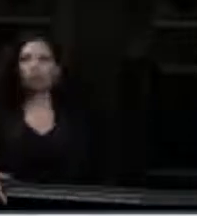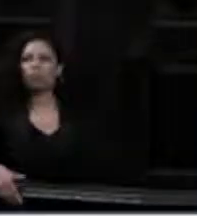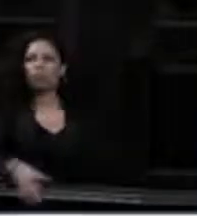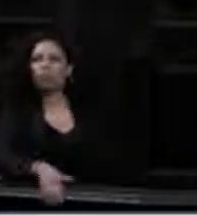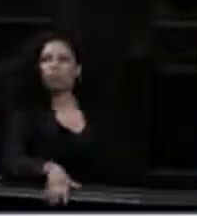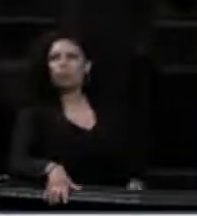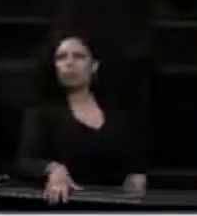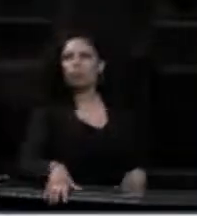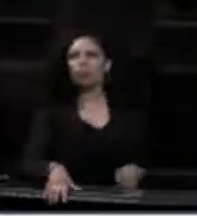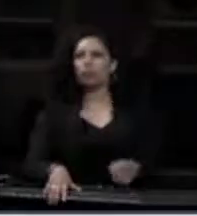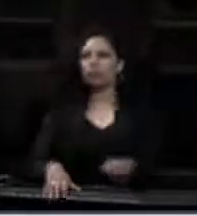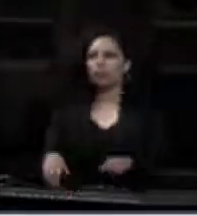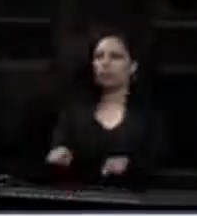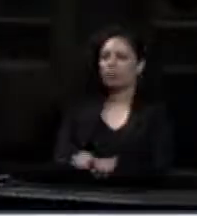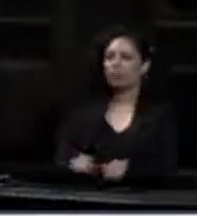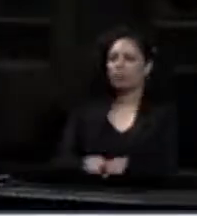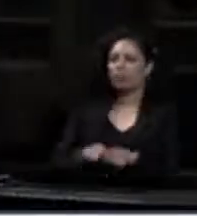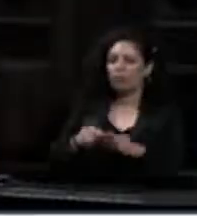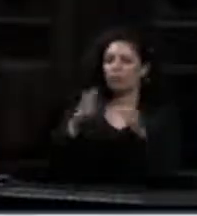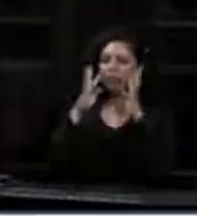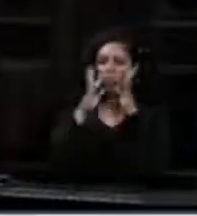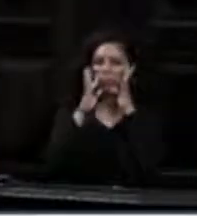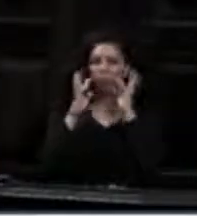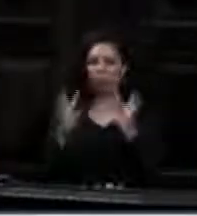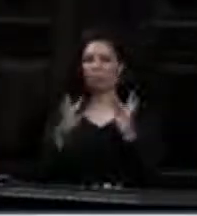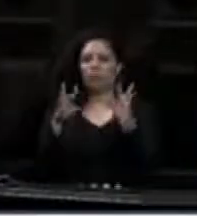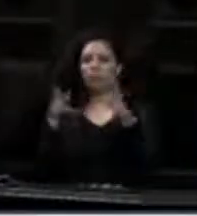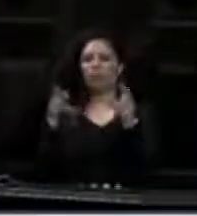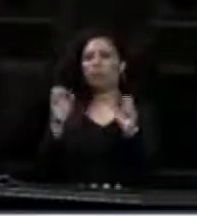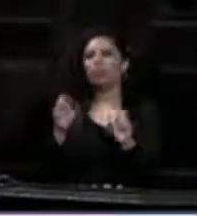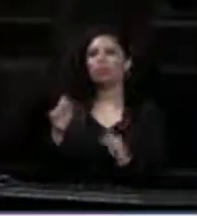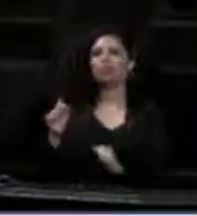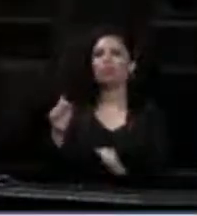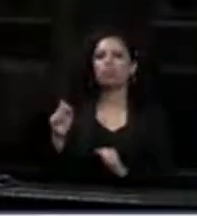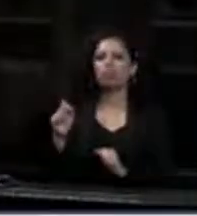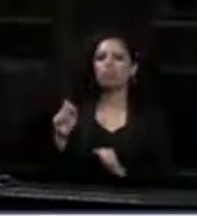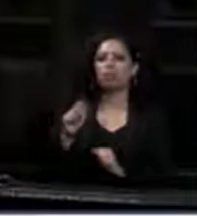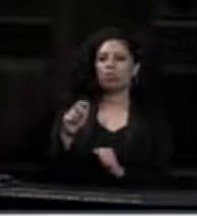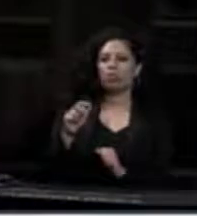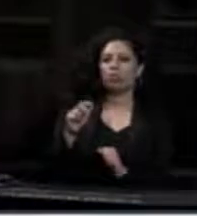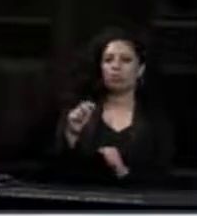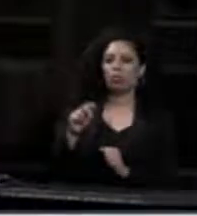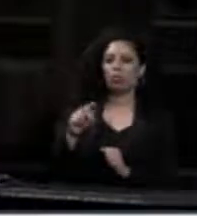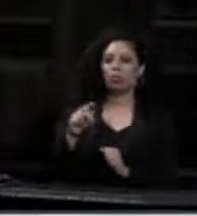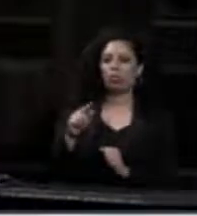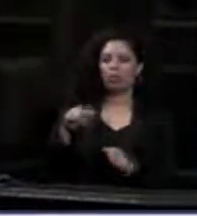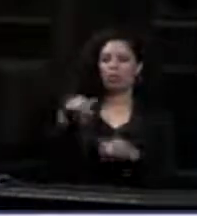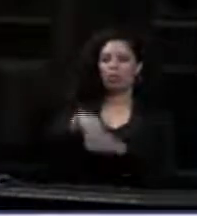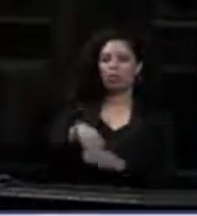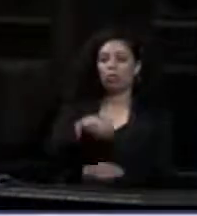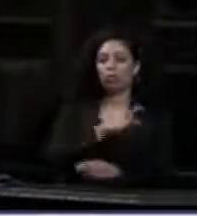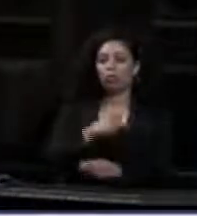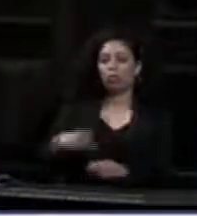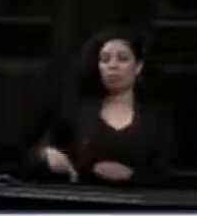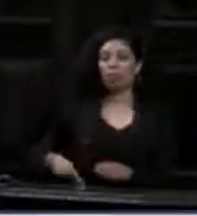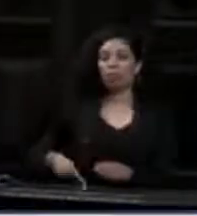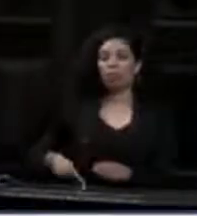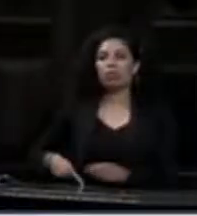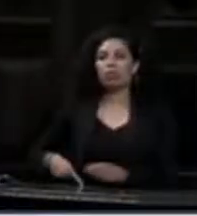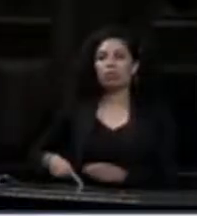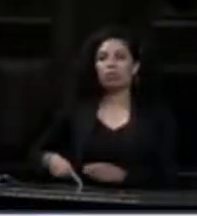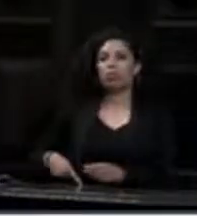para a presidência da república que tomou conta das discussões